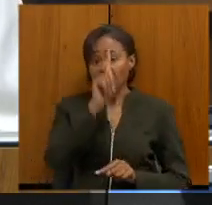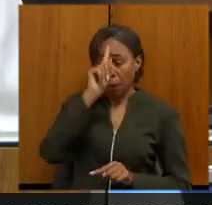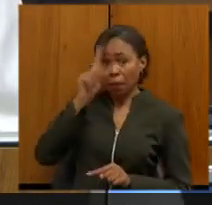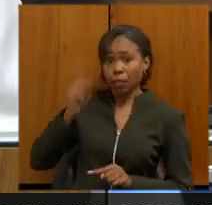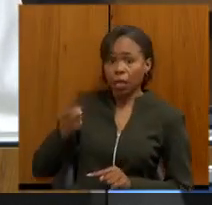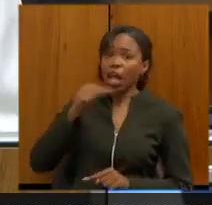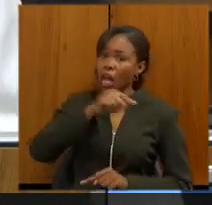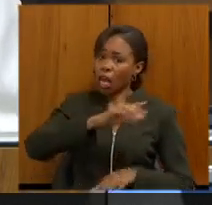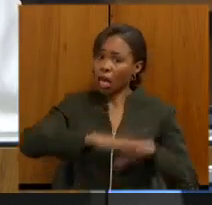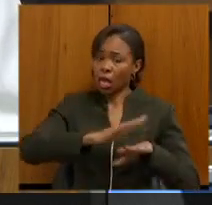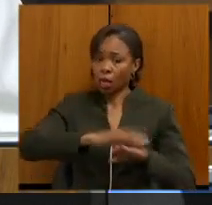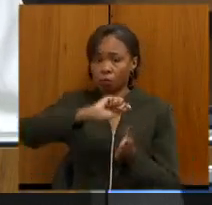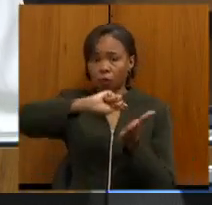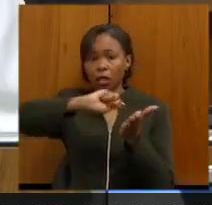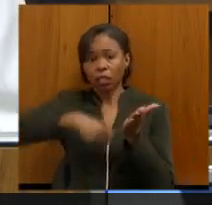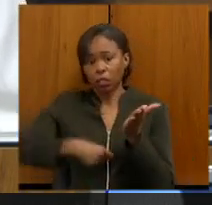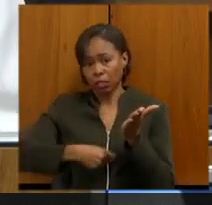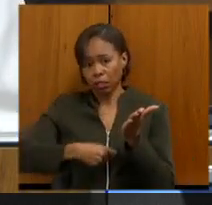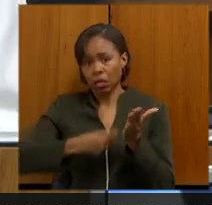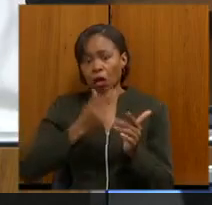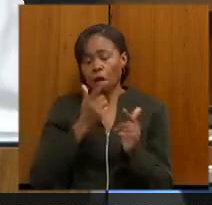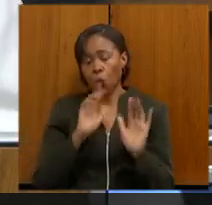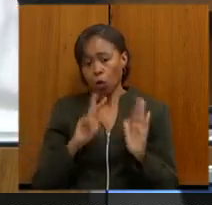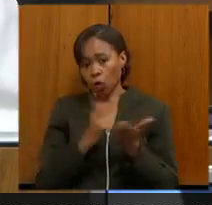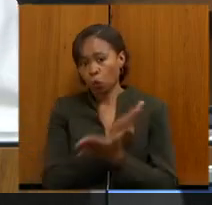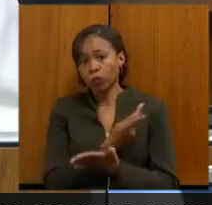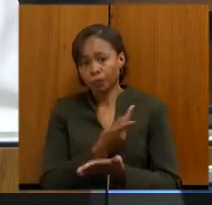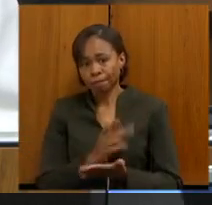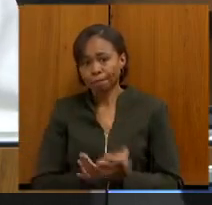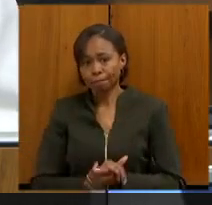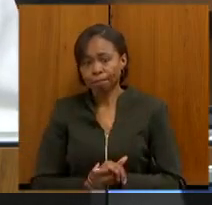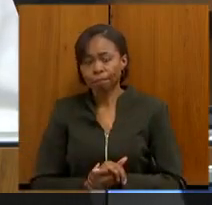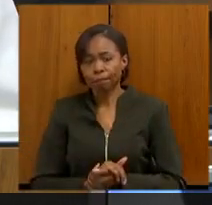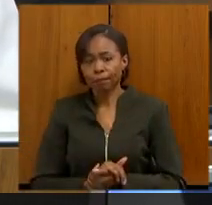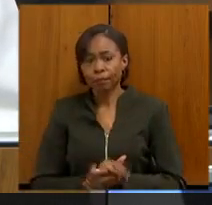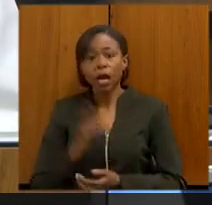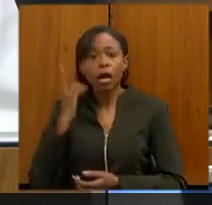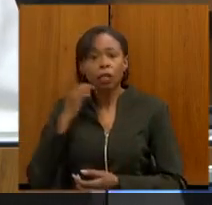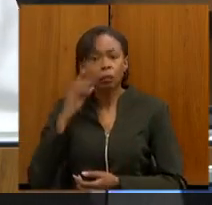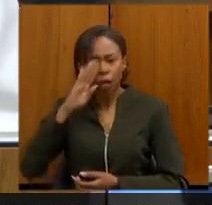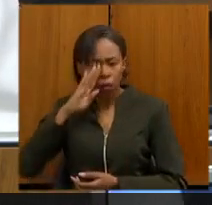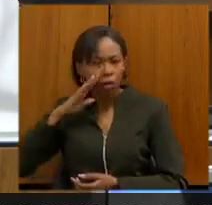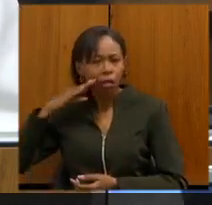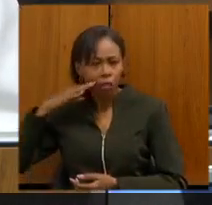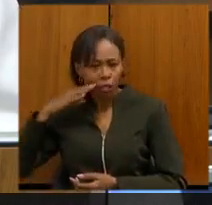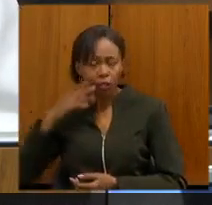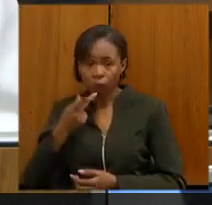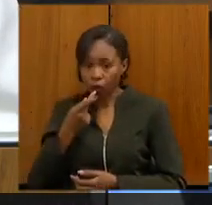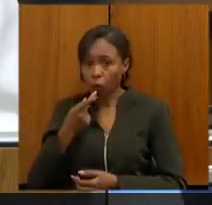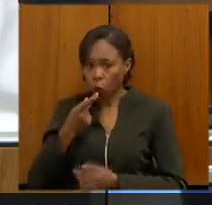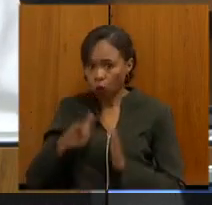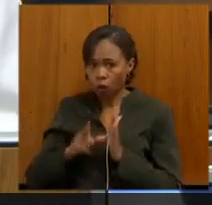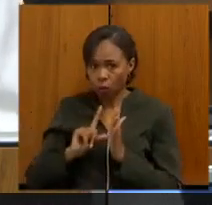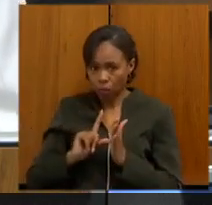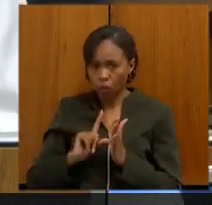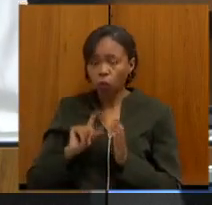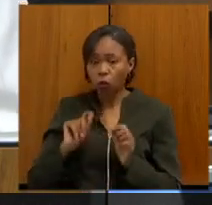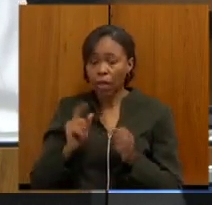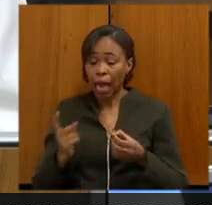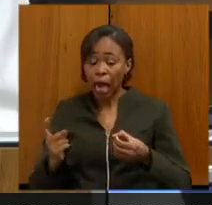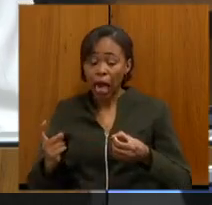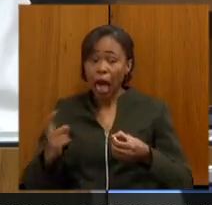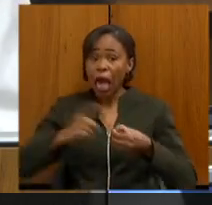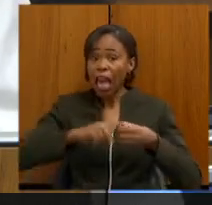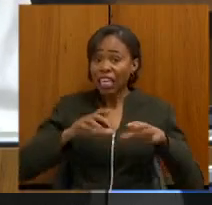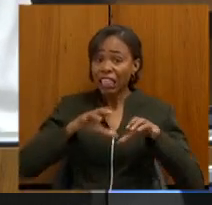assumir essa habilidade para ele para acontecer a deputada Andreia adaptada Beatriz Cerqueira falou aqui a gente tem relação